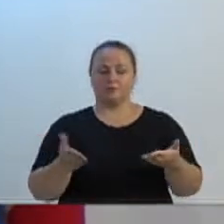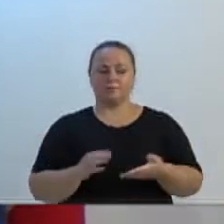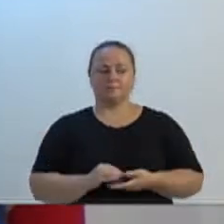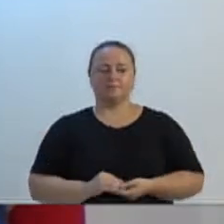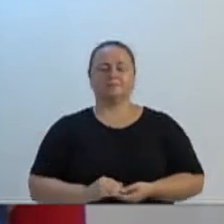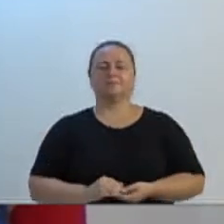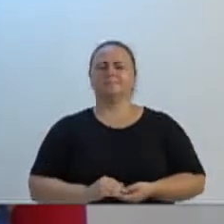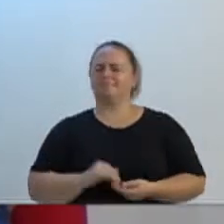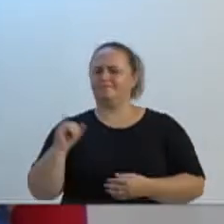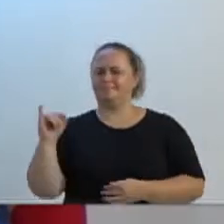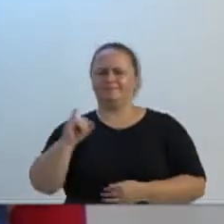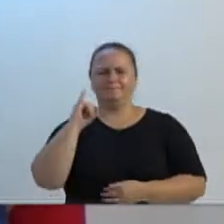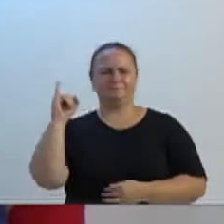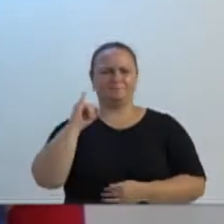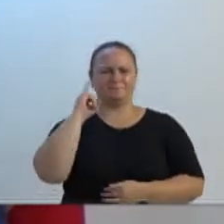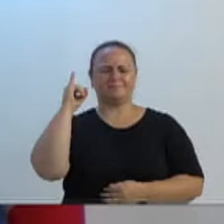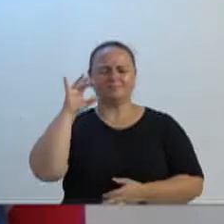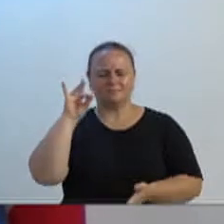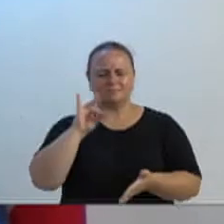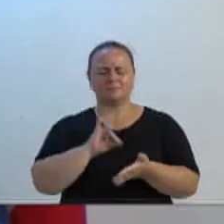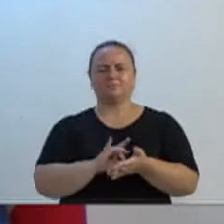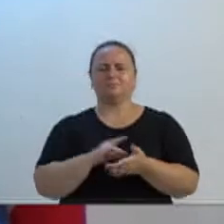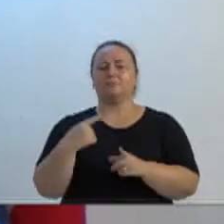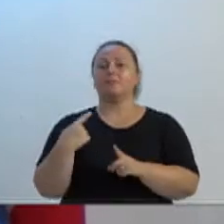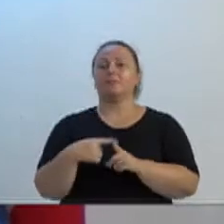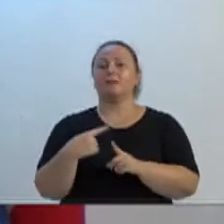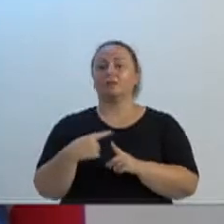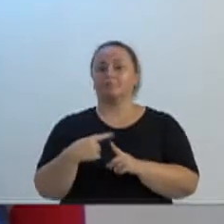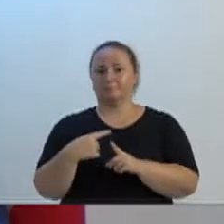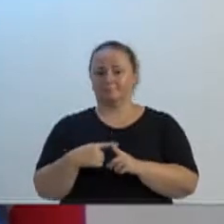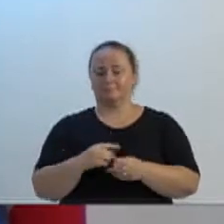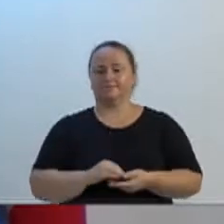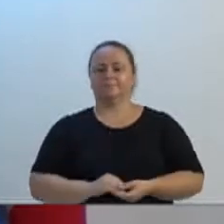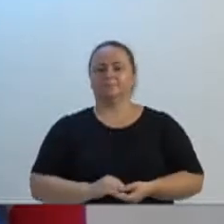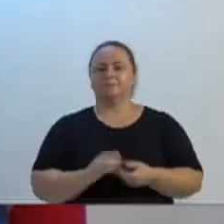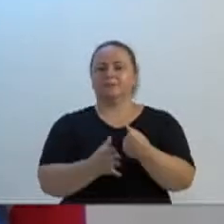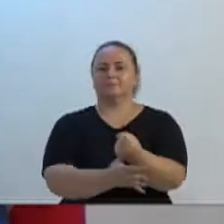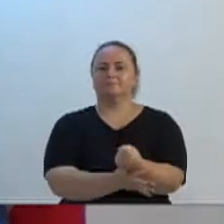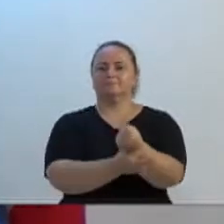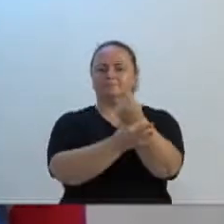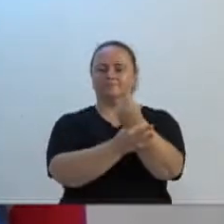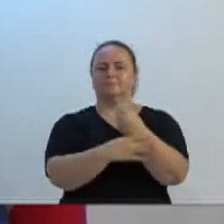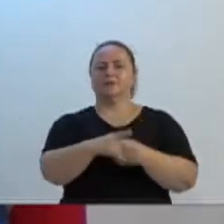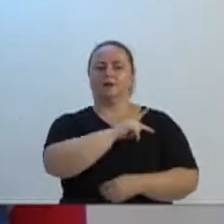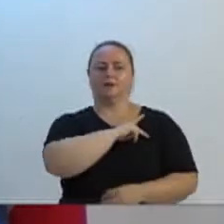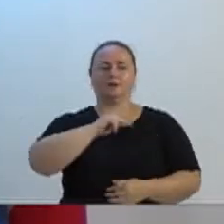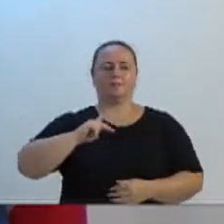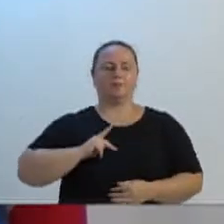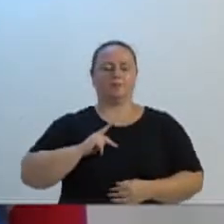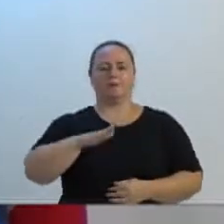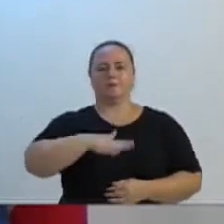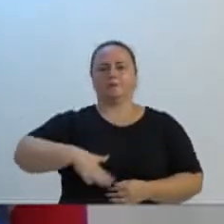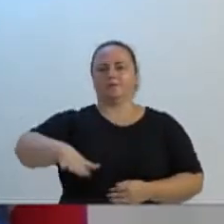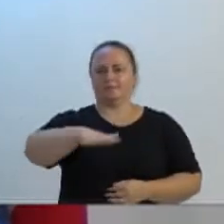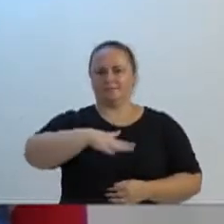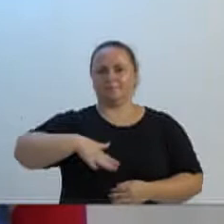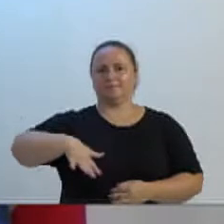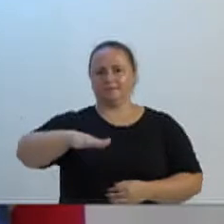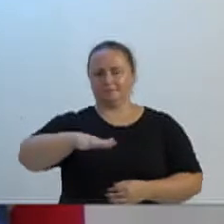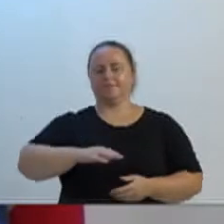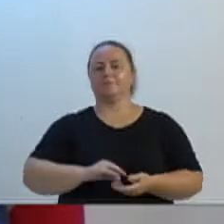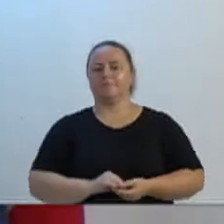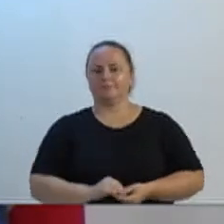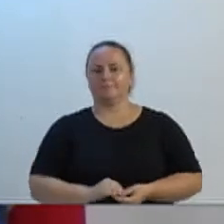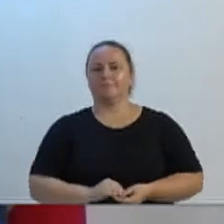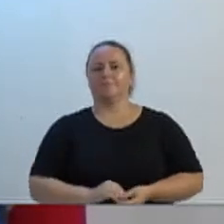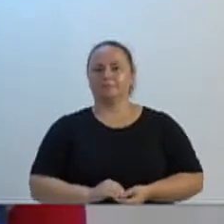Extrema importância mesmo, porque nós estamos falando da segurança pública da nossa cidade. Muitos vão poder